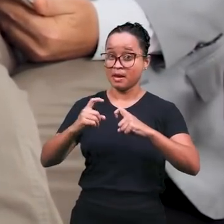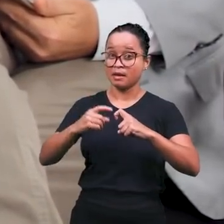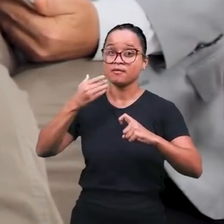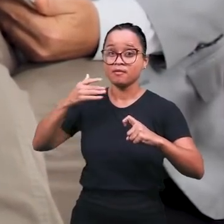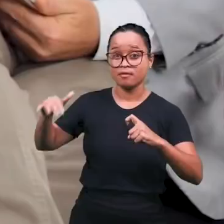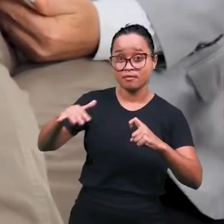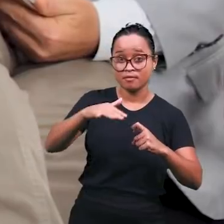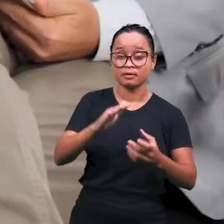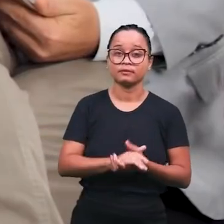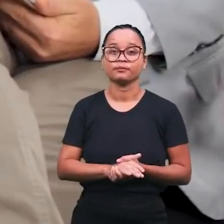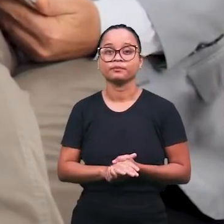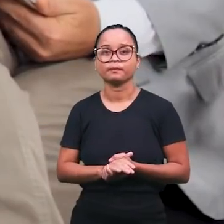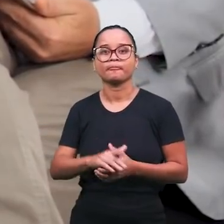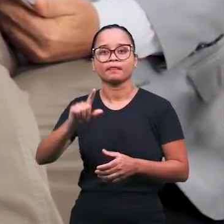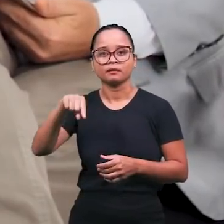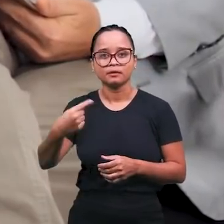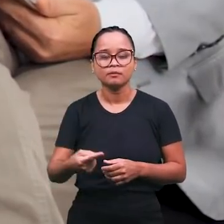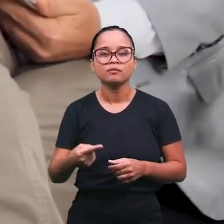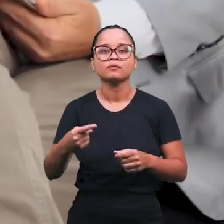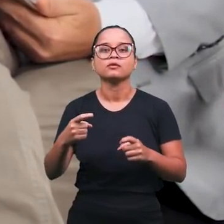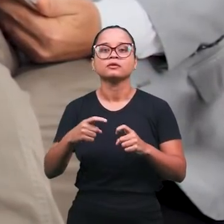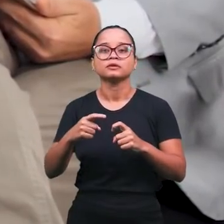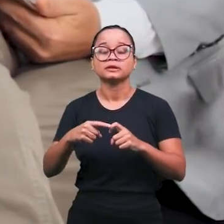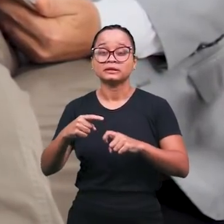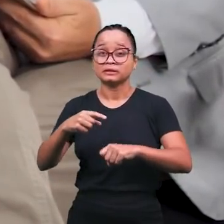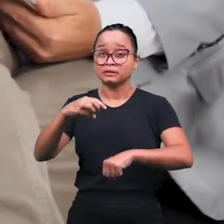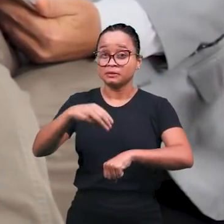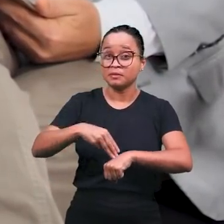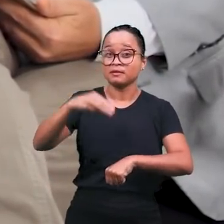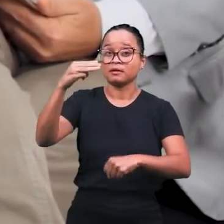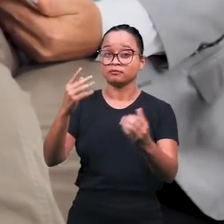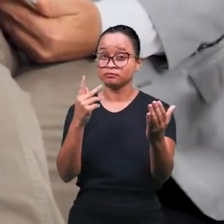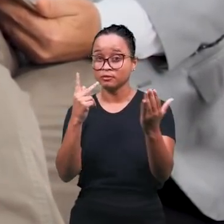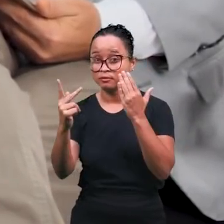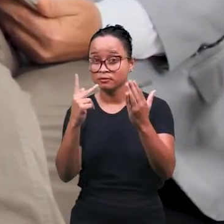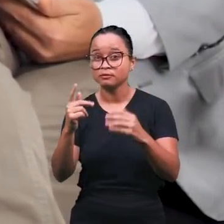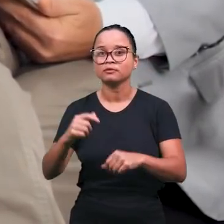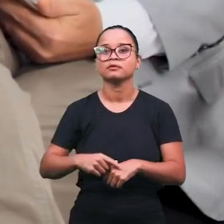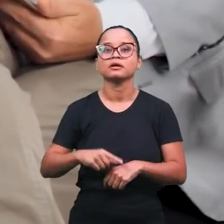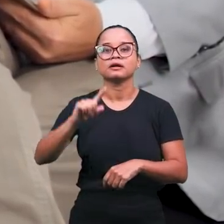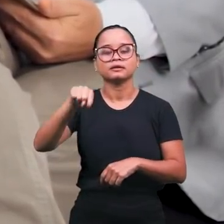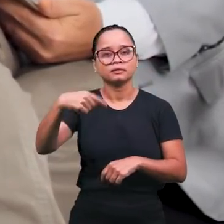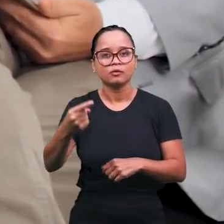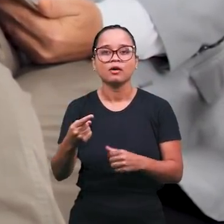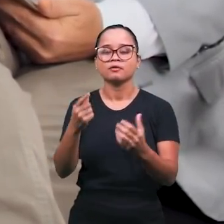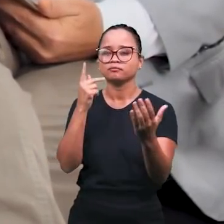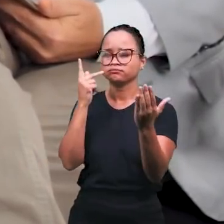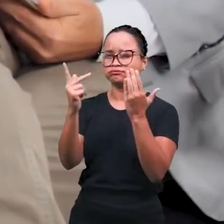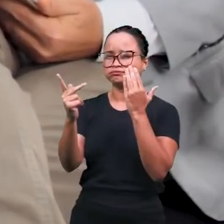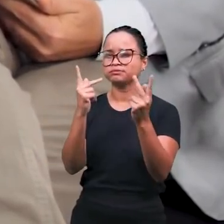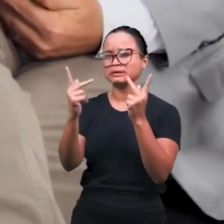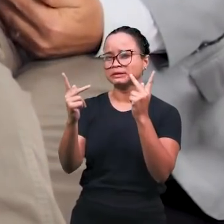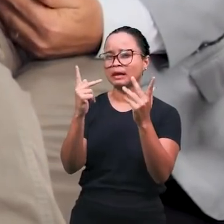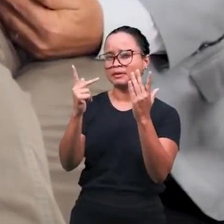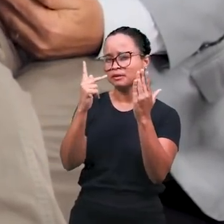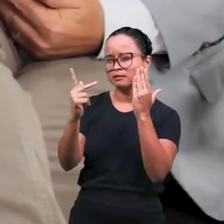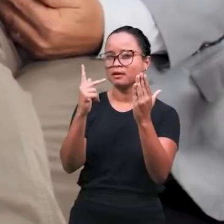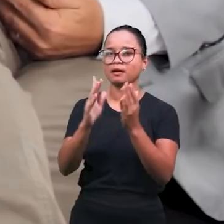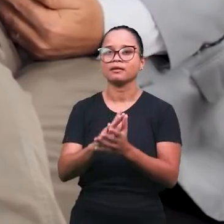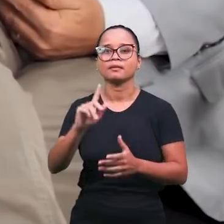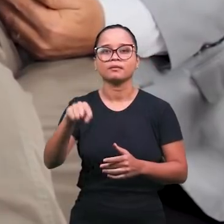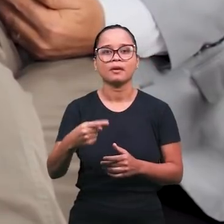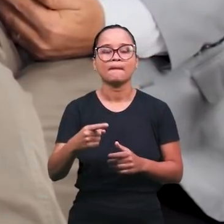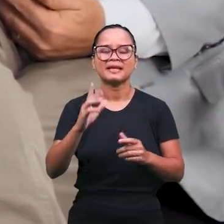eu fiz ebiatria, que é medicina do adolescente, fiz mestrado em psicologia e depois eu fiz psiquiatria. Então, mas